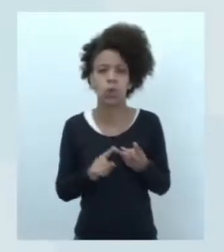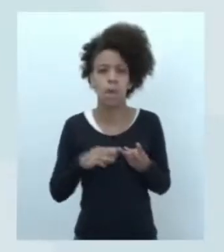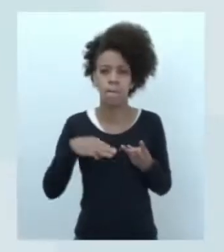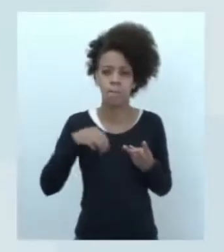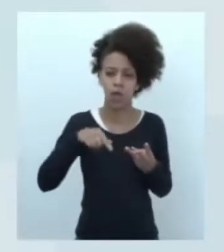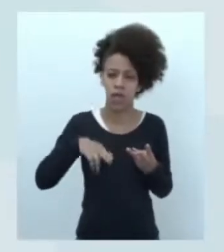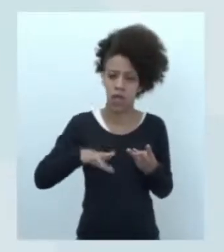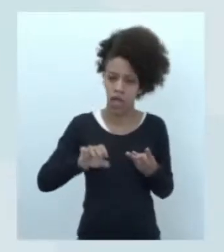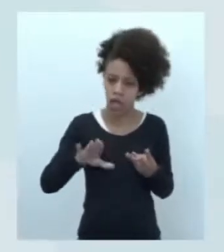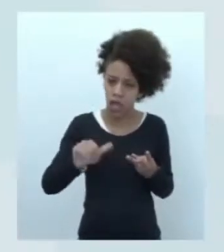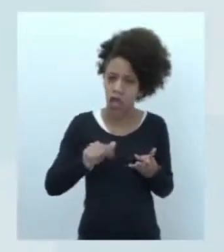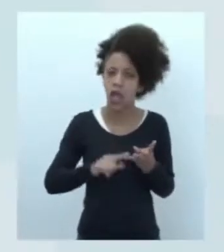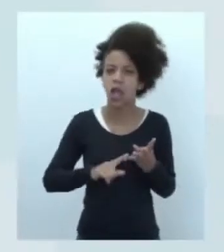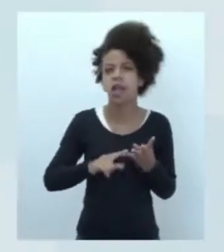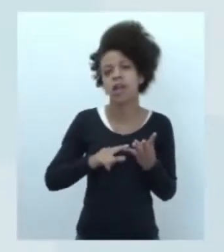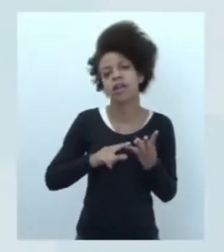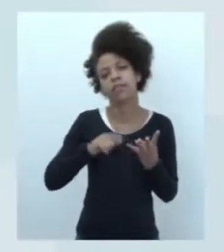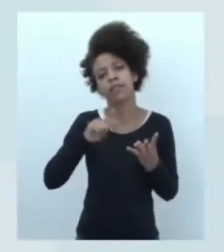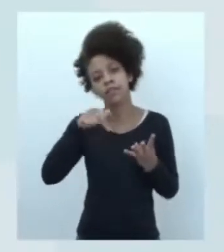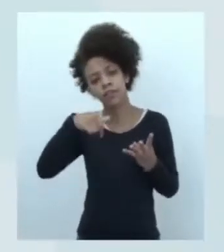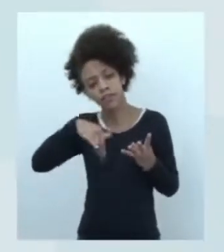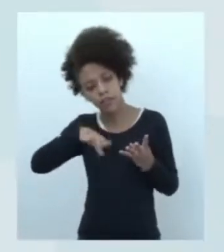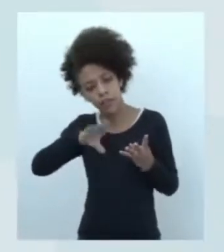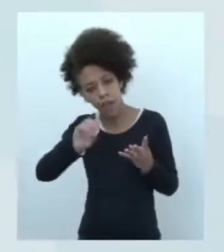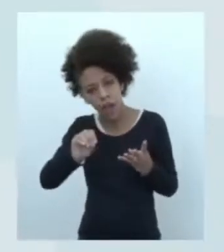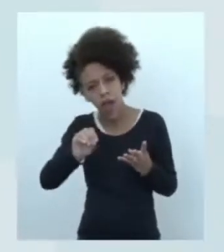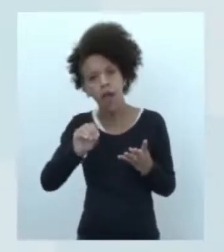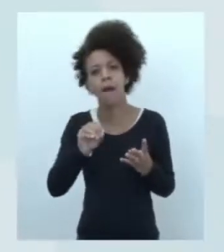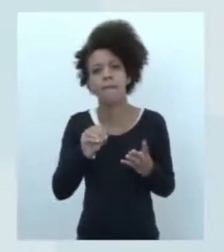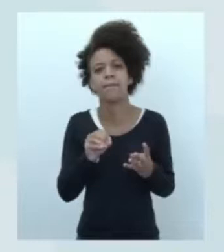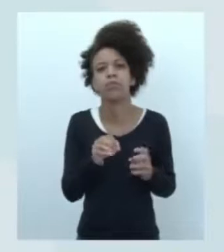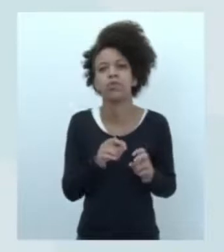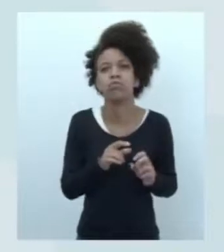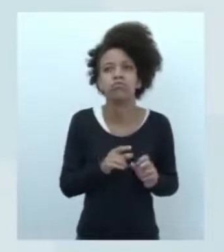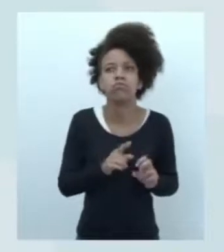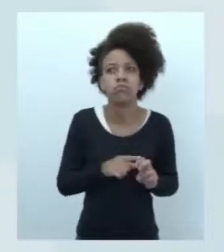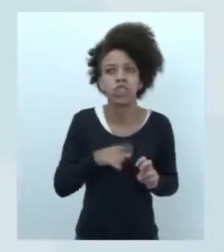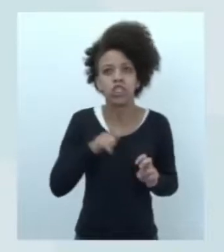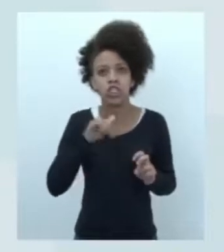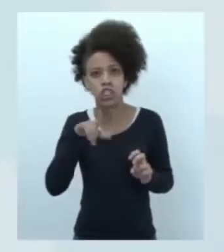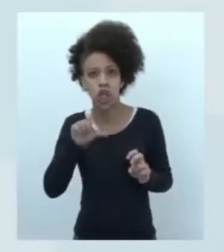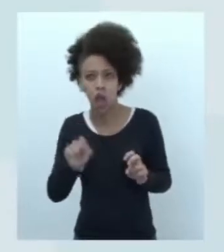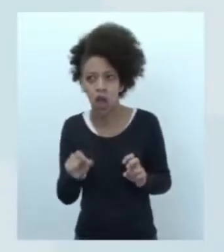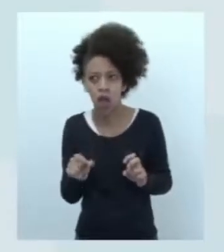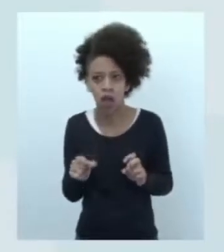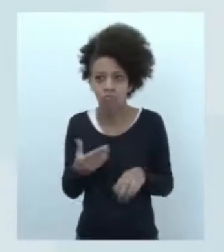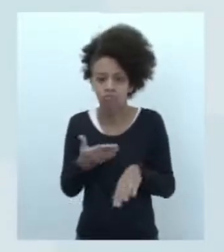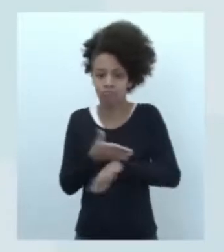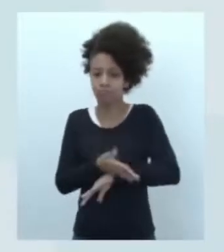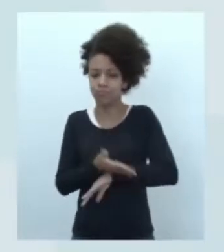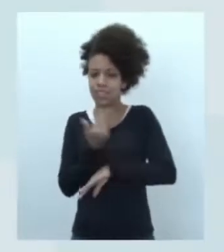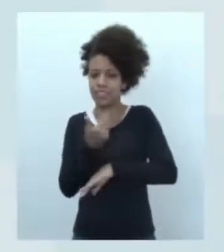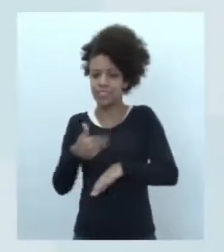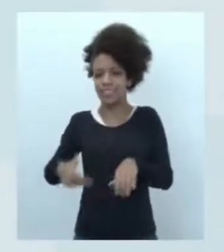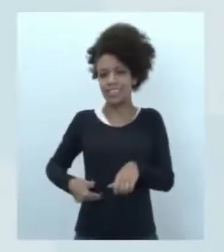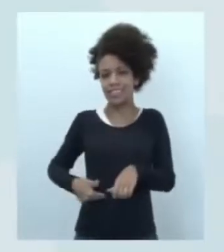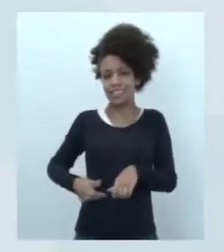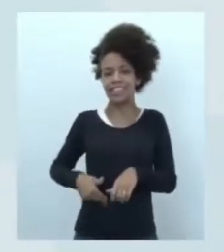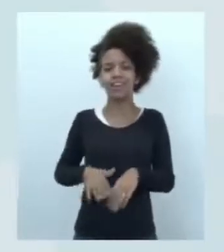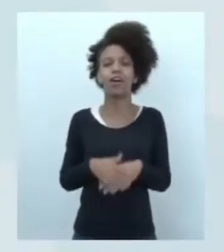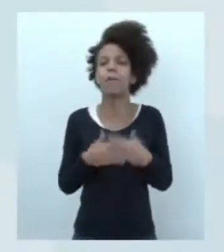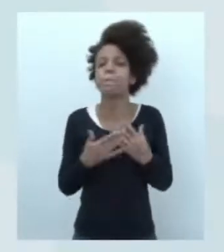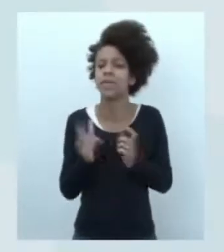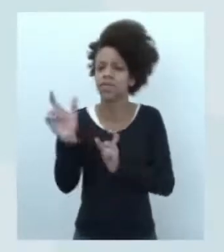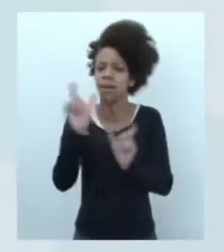quiabo, fubá, giló. A gente está chegando quase no horário do almoço, né? A gente vai escutando essas palavras, já vai dando até um... Então, essas